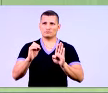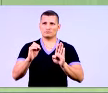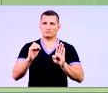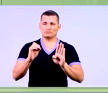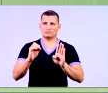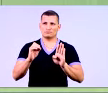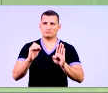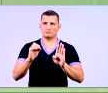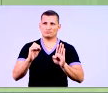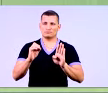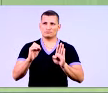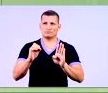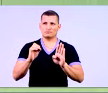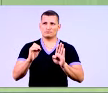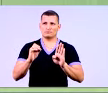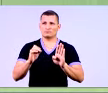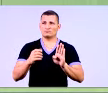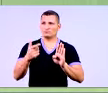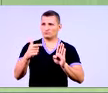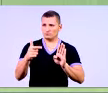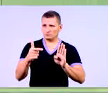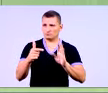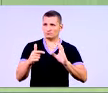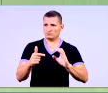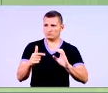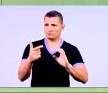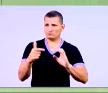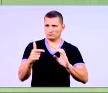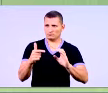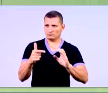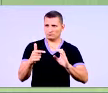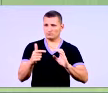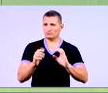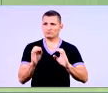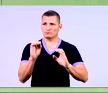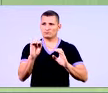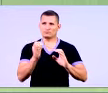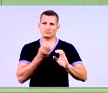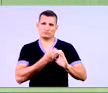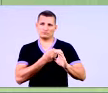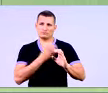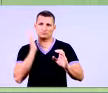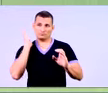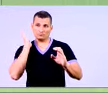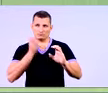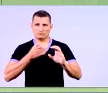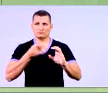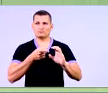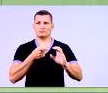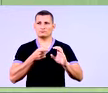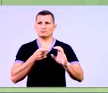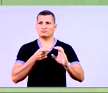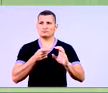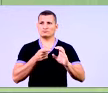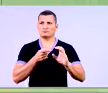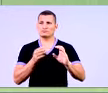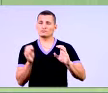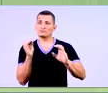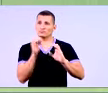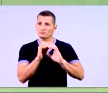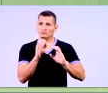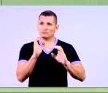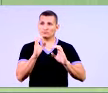aí eu não tenho ainda variável c e não passei um valor diretamente pra ela eu passei varia o valor para ser de outra